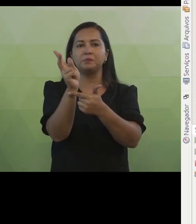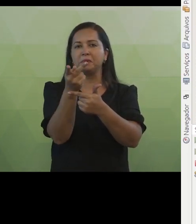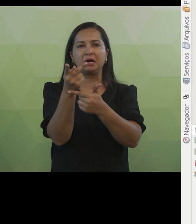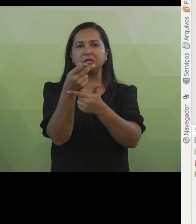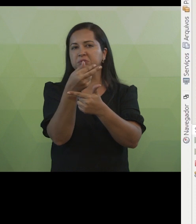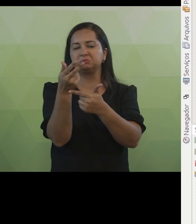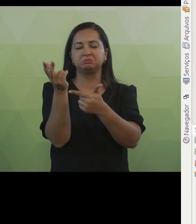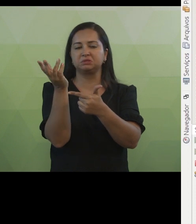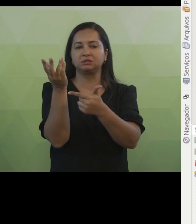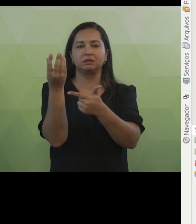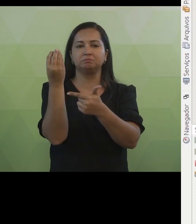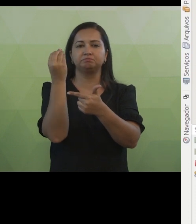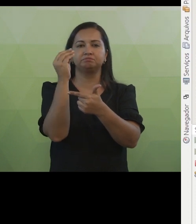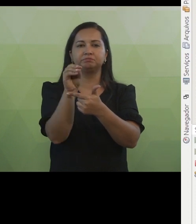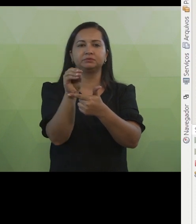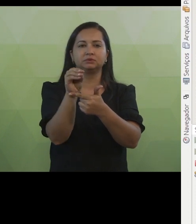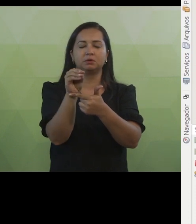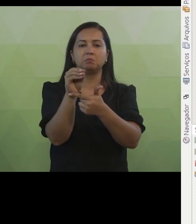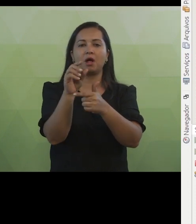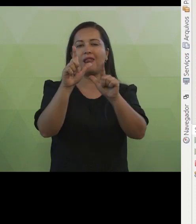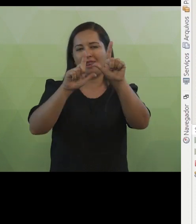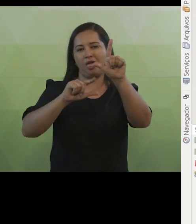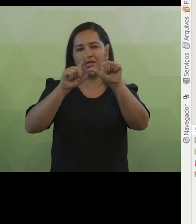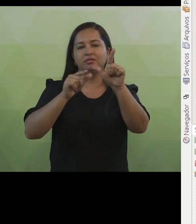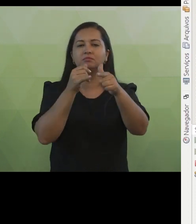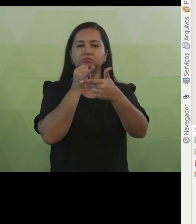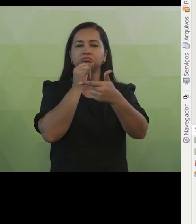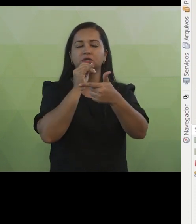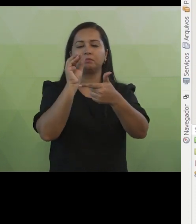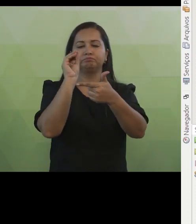errei e coloquei uma letra.